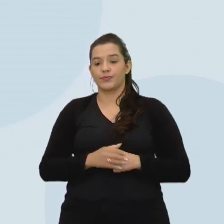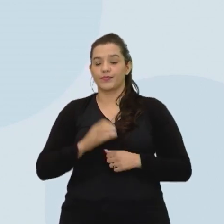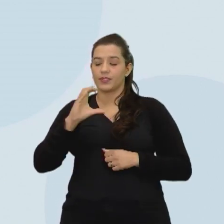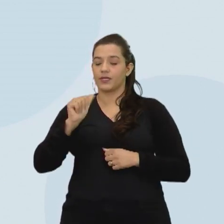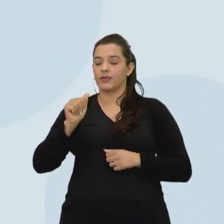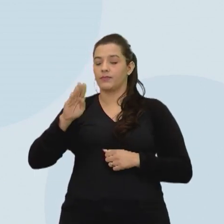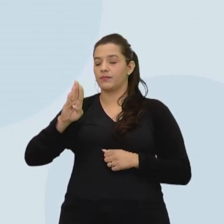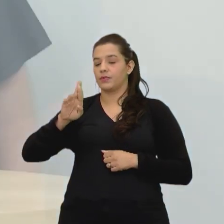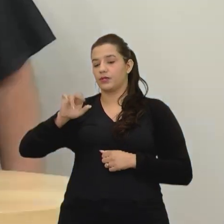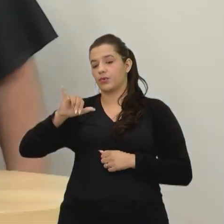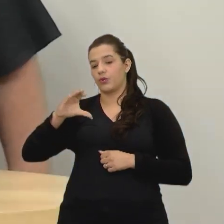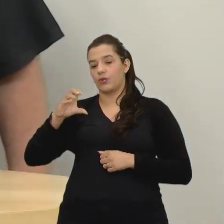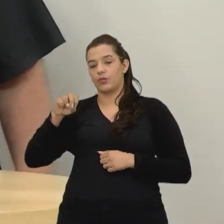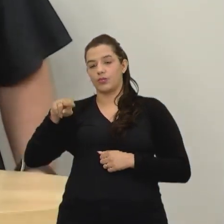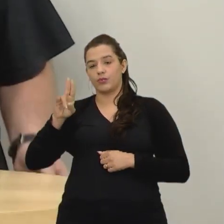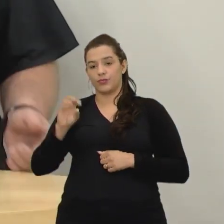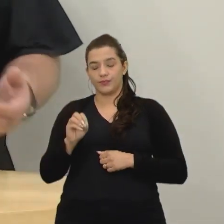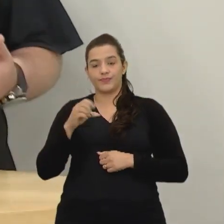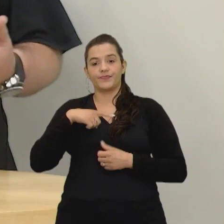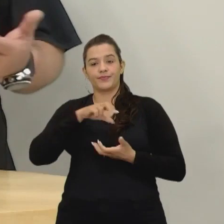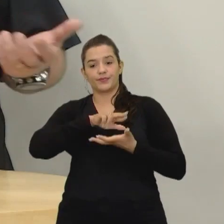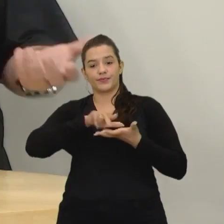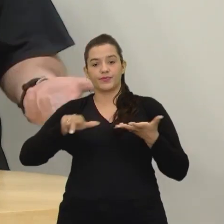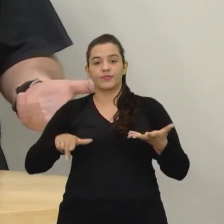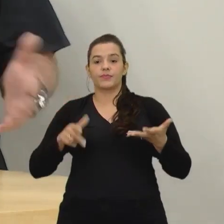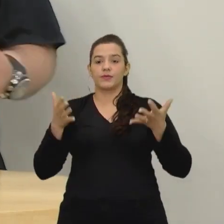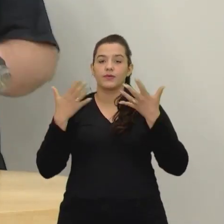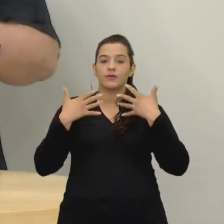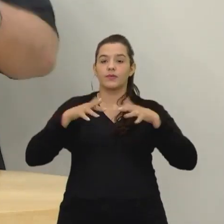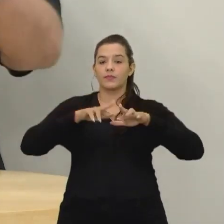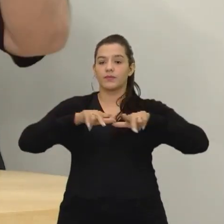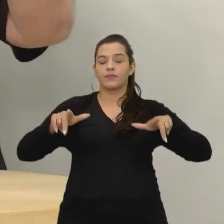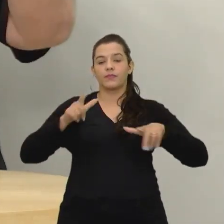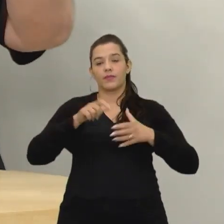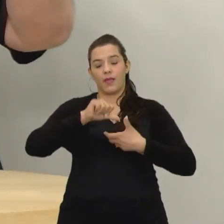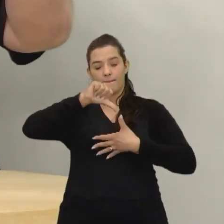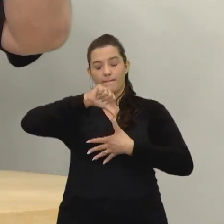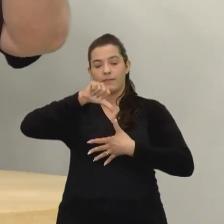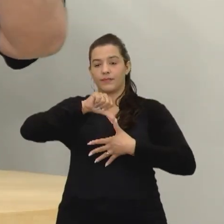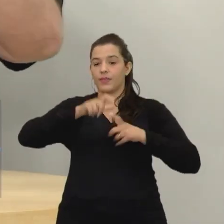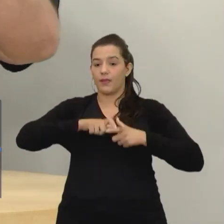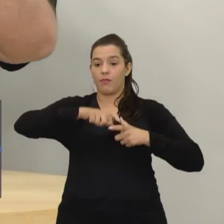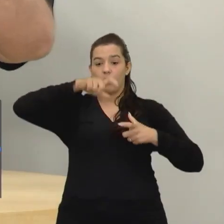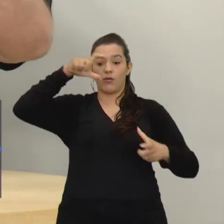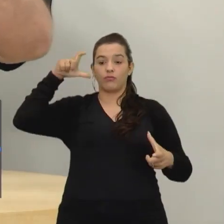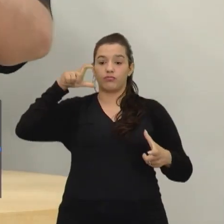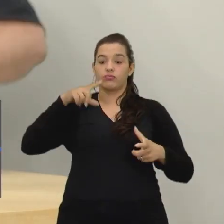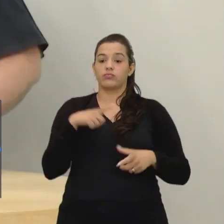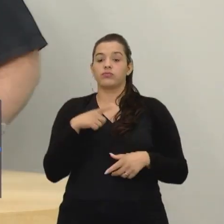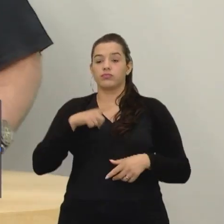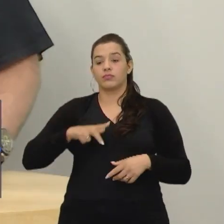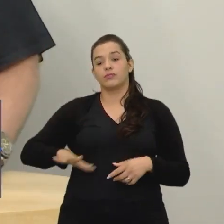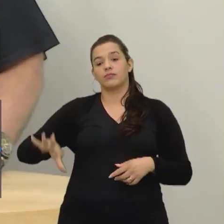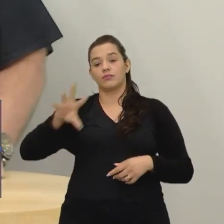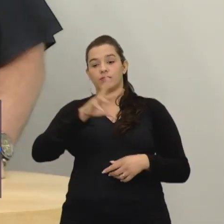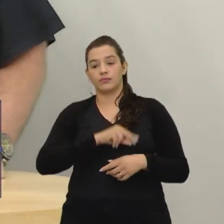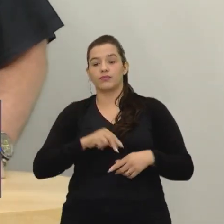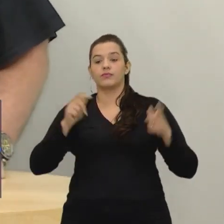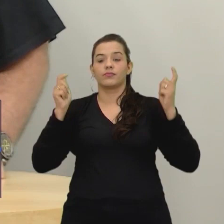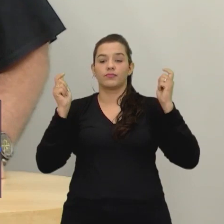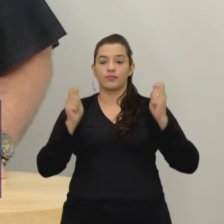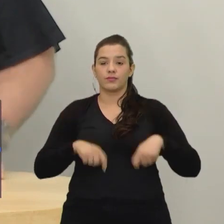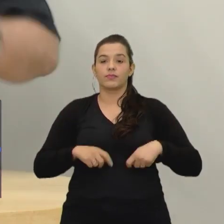Então a diversidade climática no continente americano é maior, principalmente por causa da sua